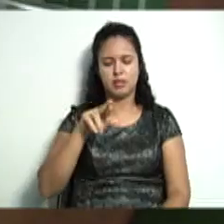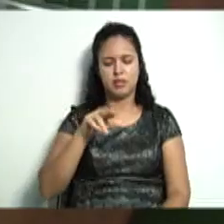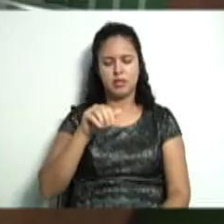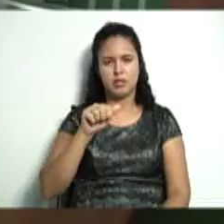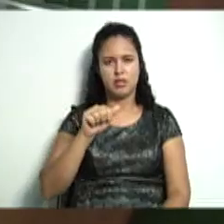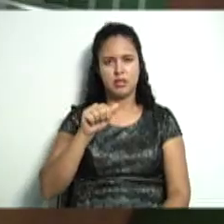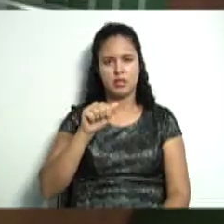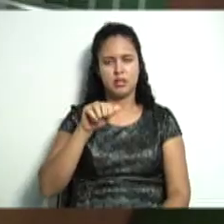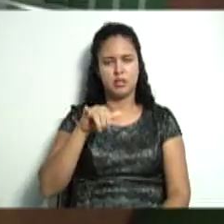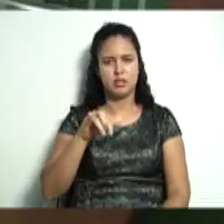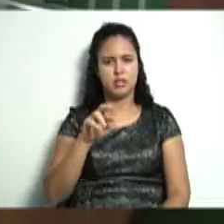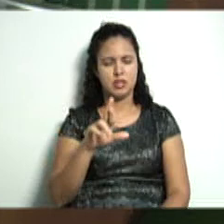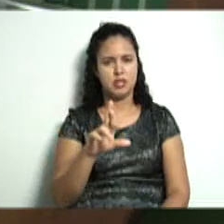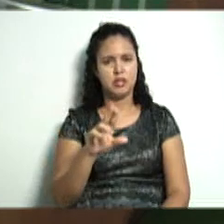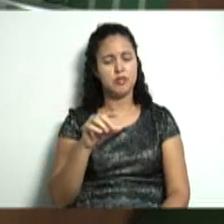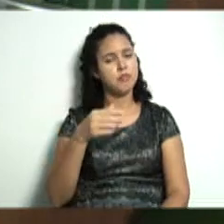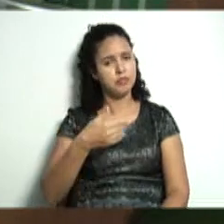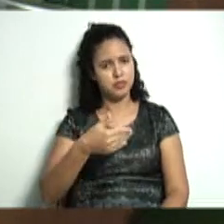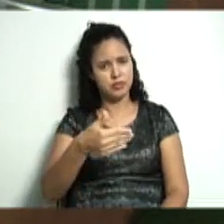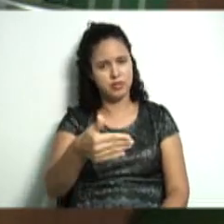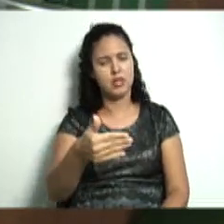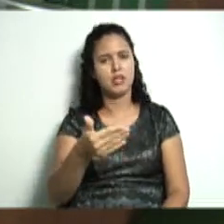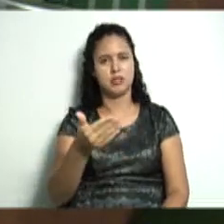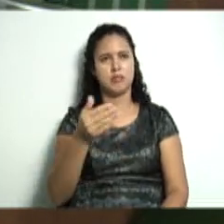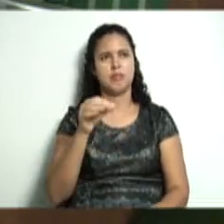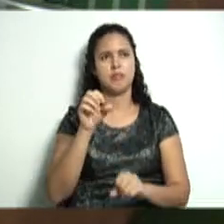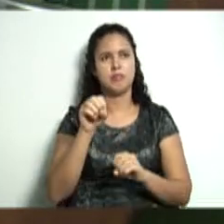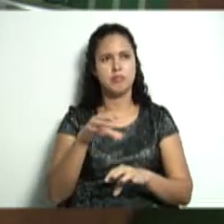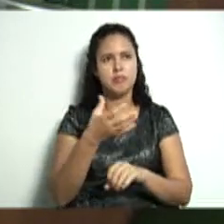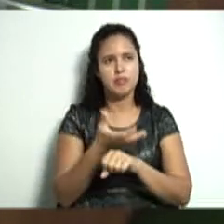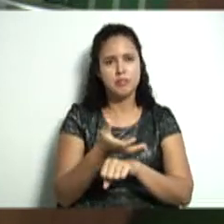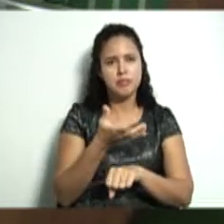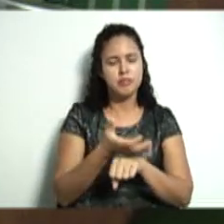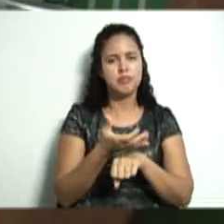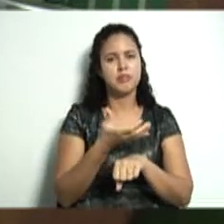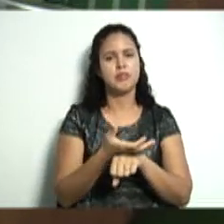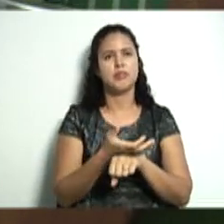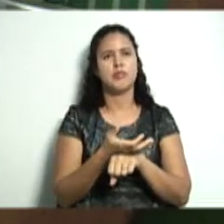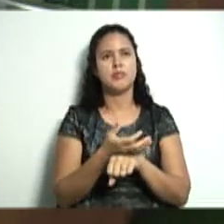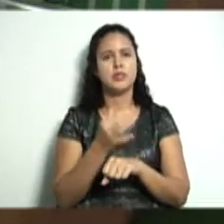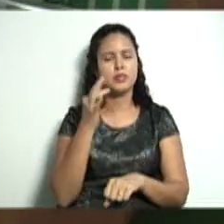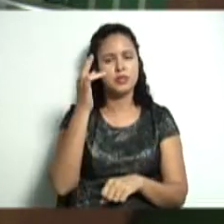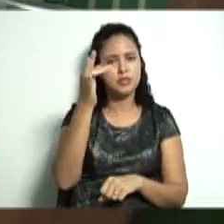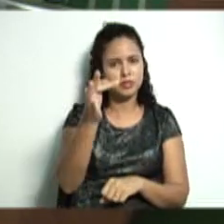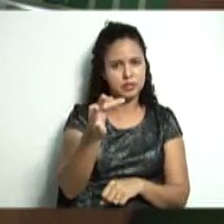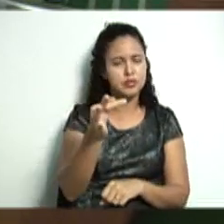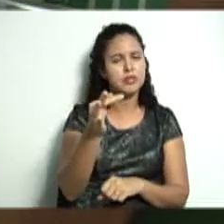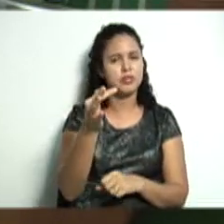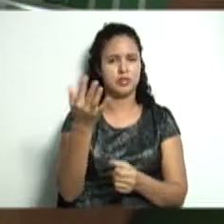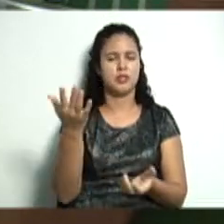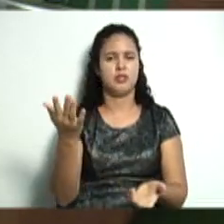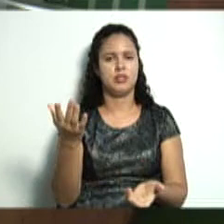a professora Maraí vai dar aula também para vocês, né? Então, vocês já conheceram um pouquinho ela